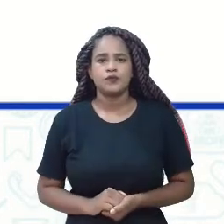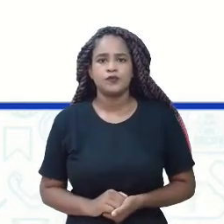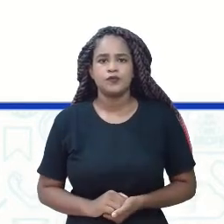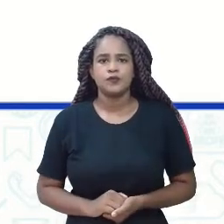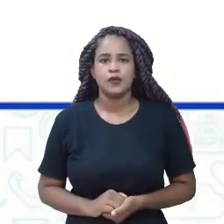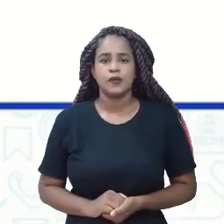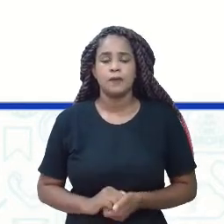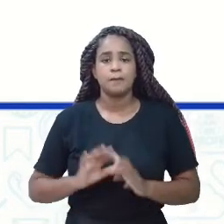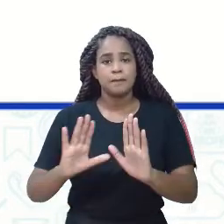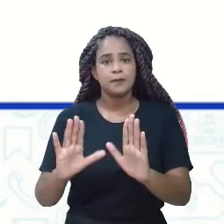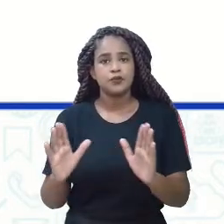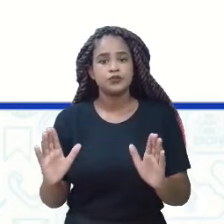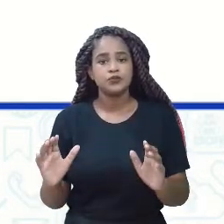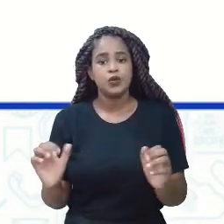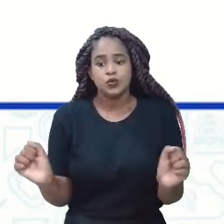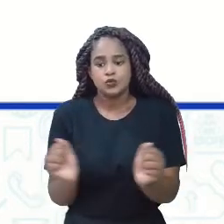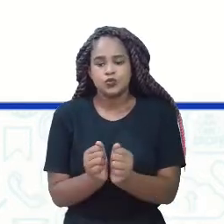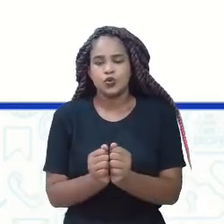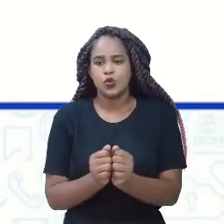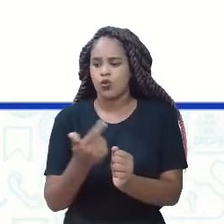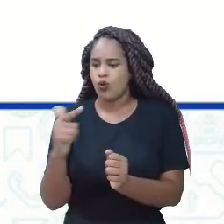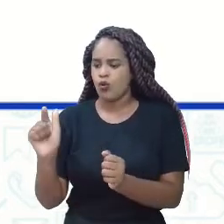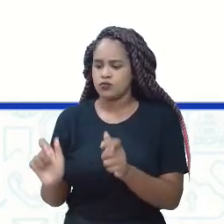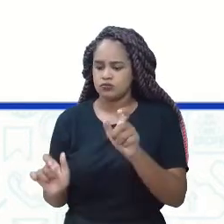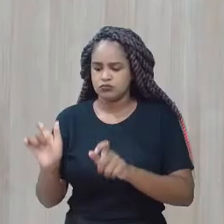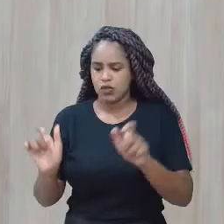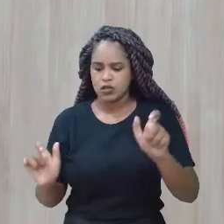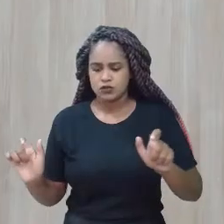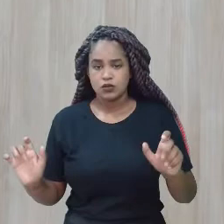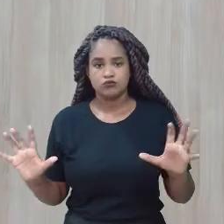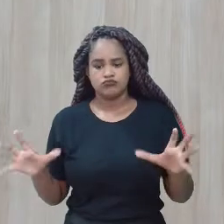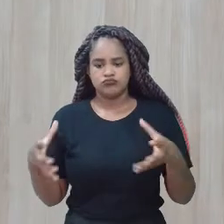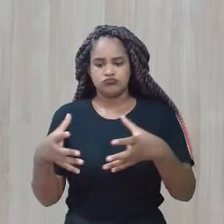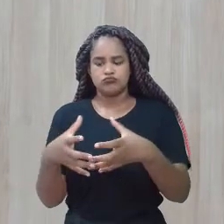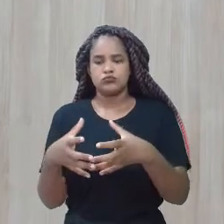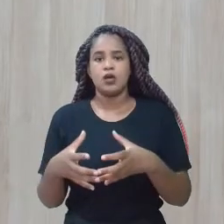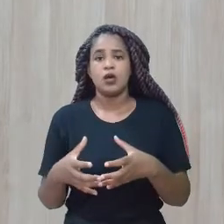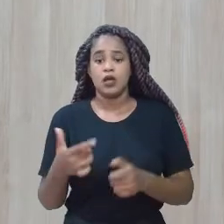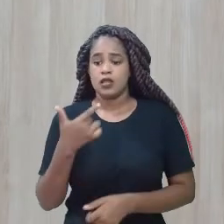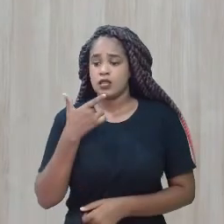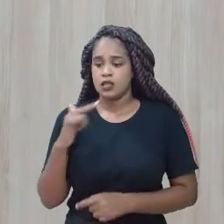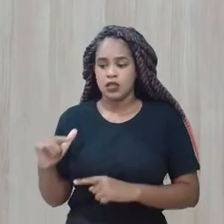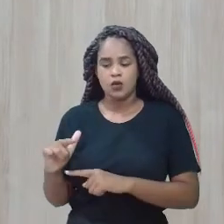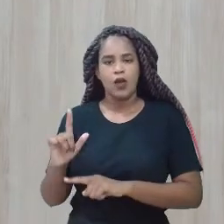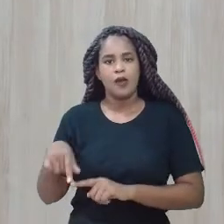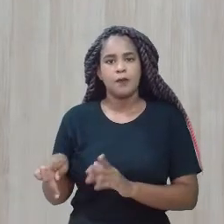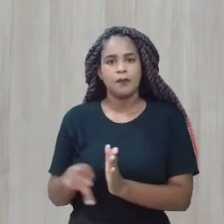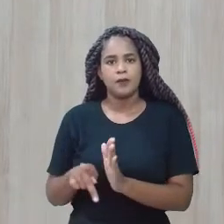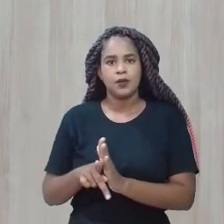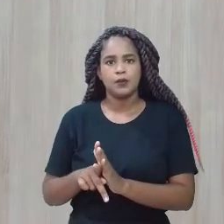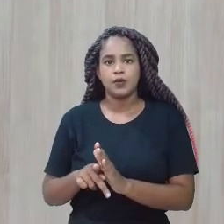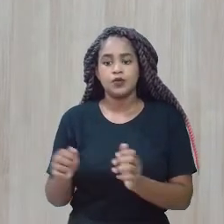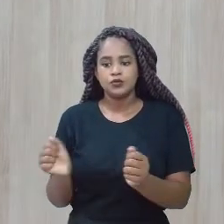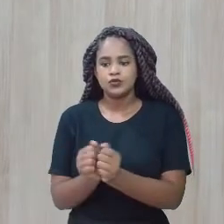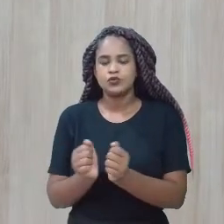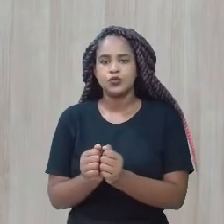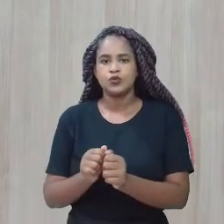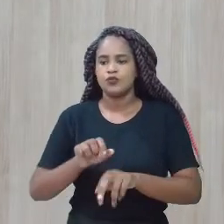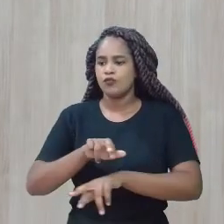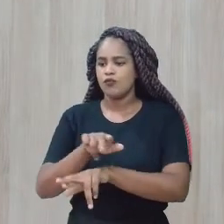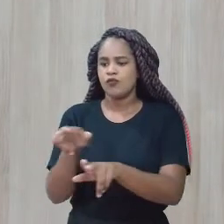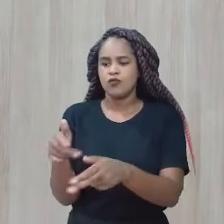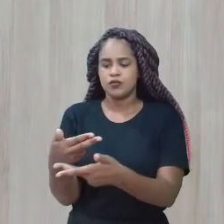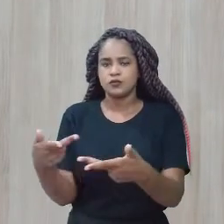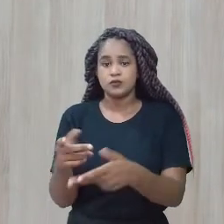de forma coletiva, como falei para vocês, que a língua é um processo coletivo, onde